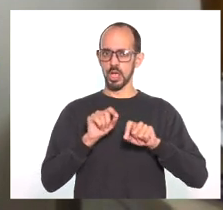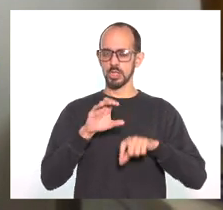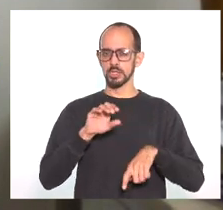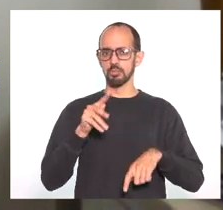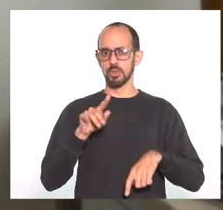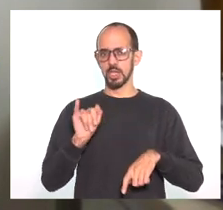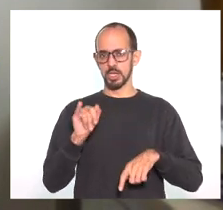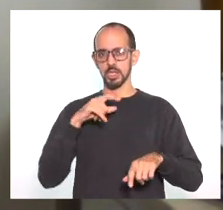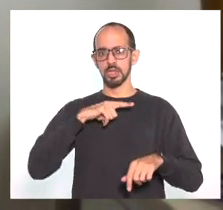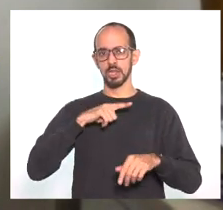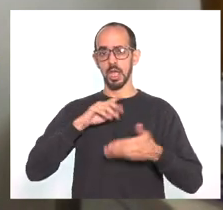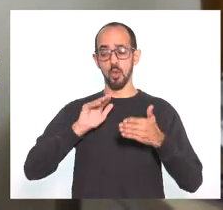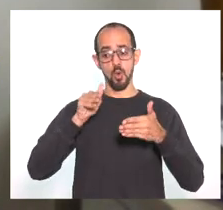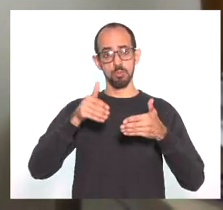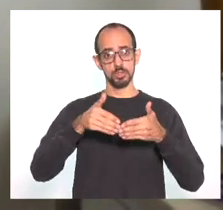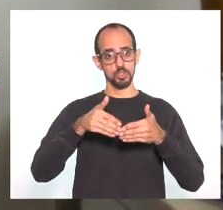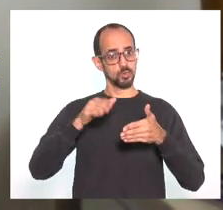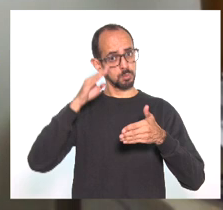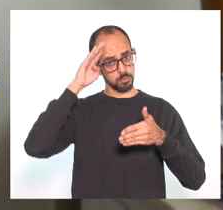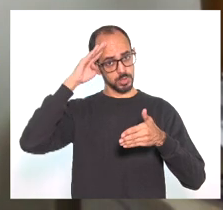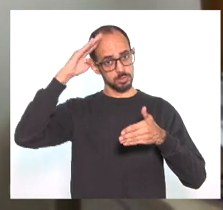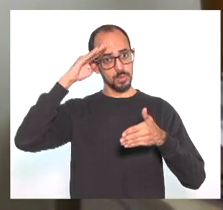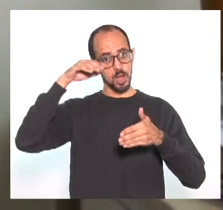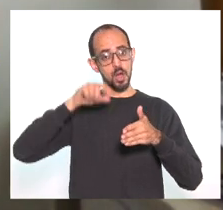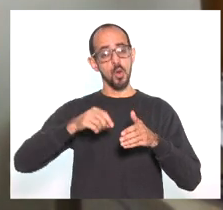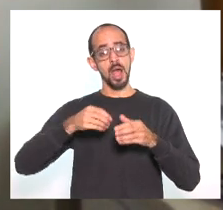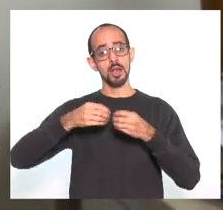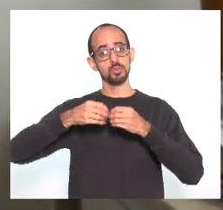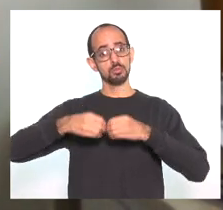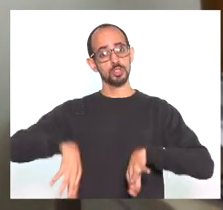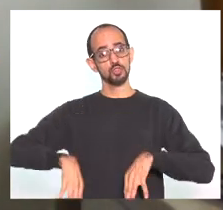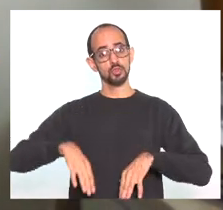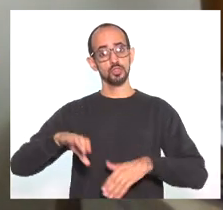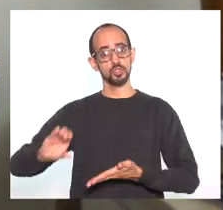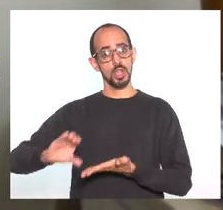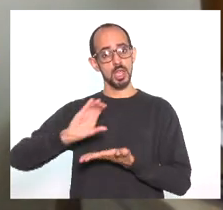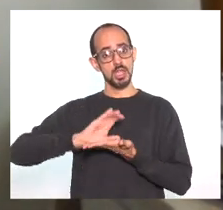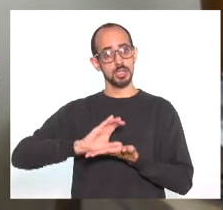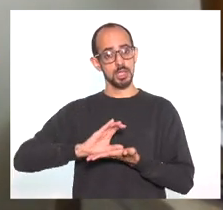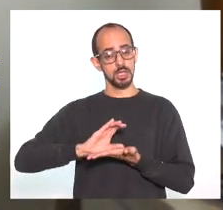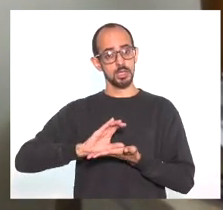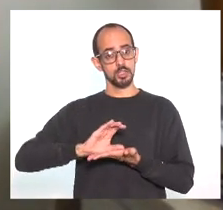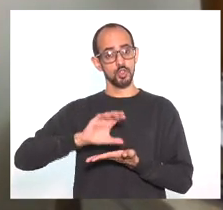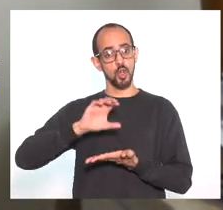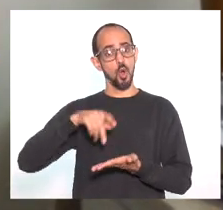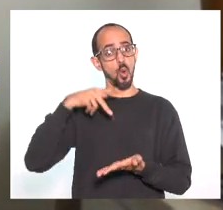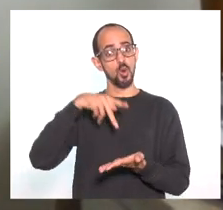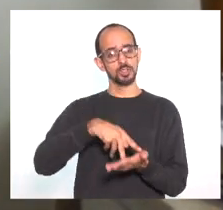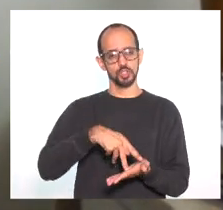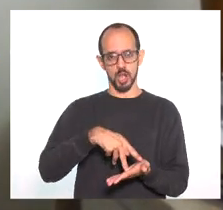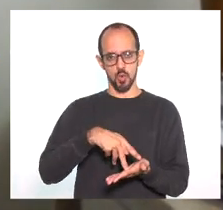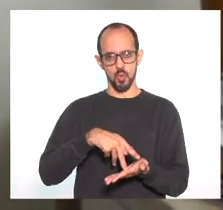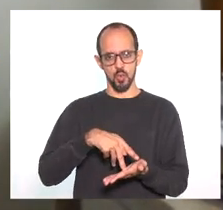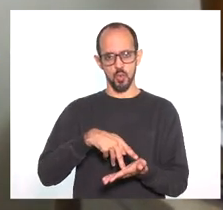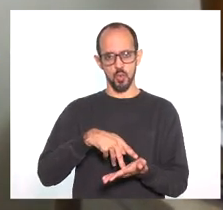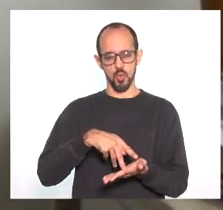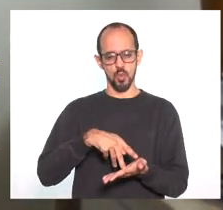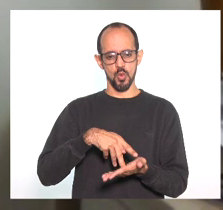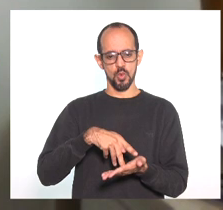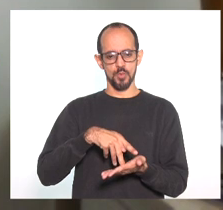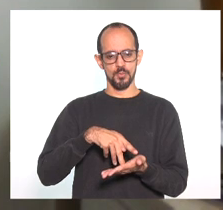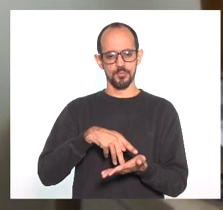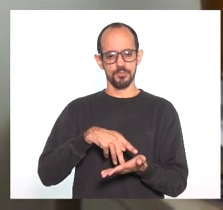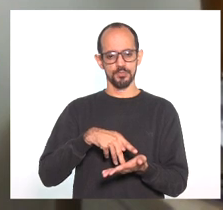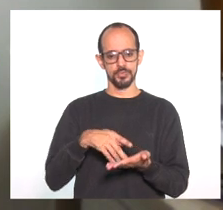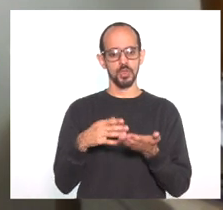foco central as perdas de receitas originárias. Porque eu queria chamar as receitas sempre